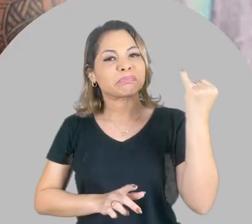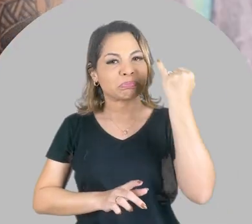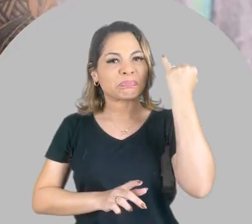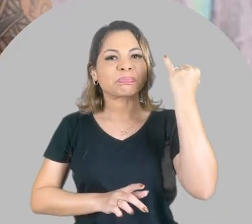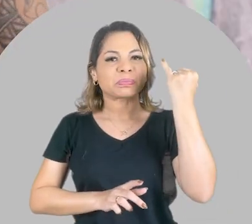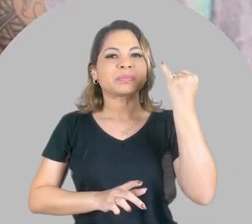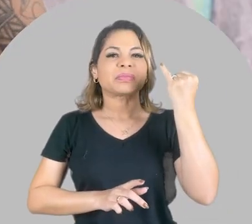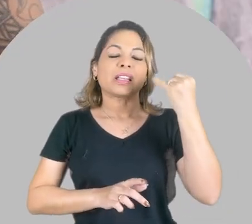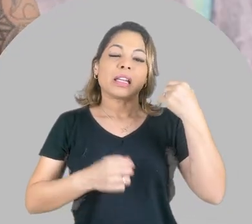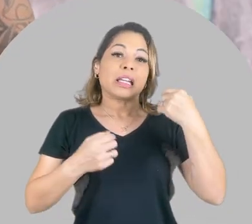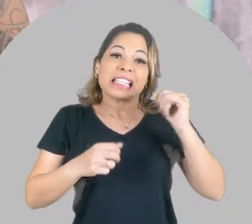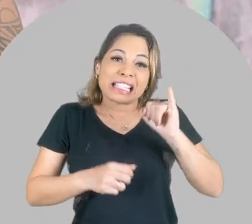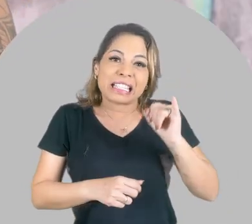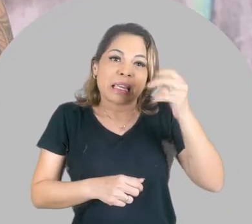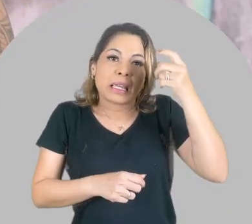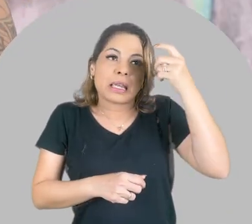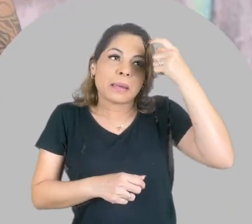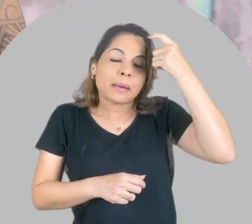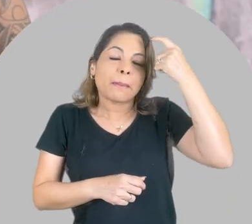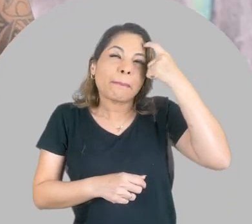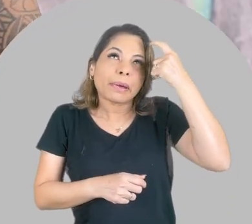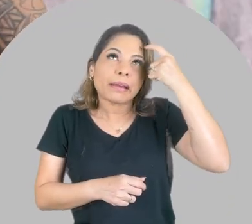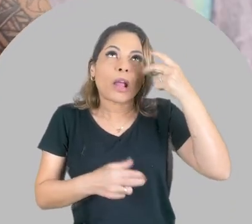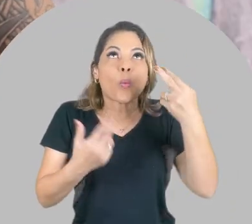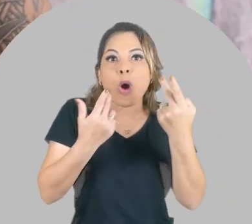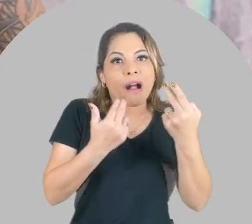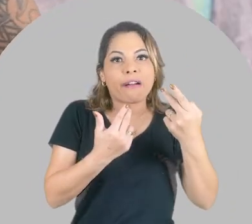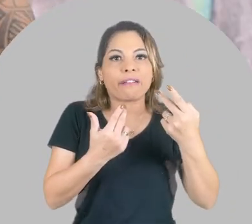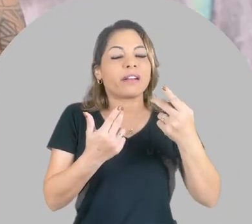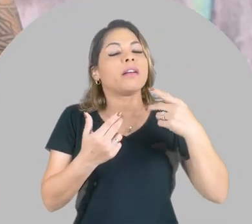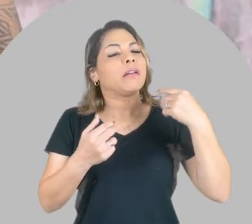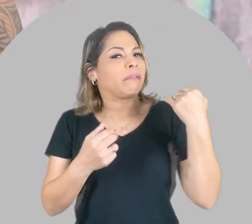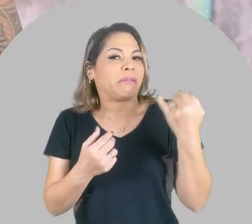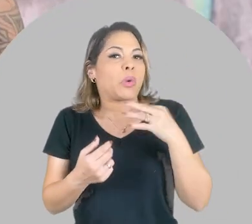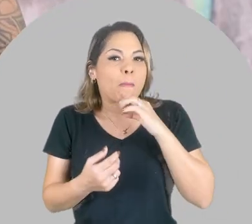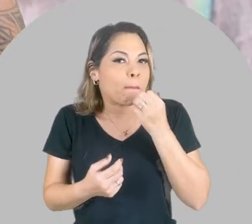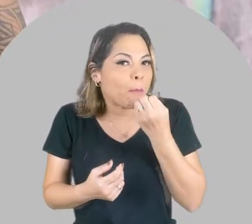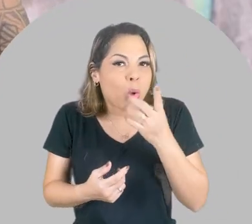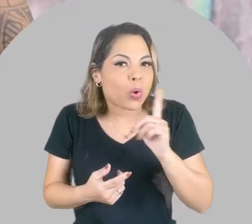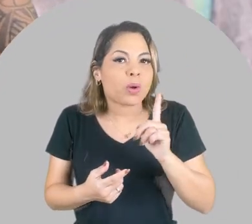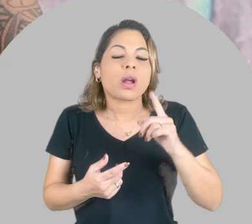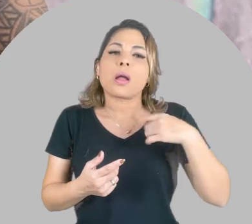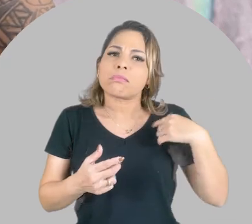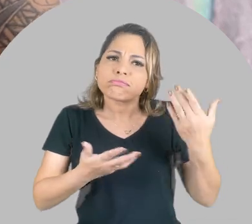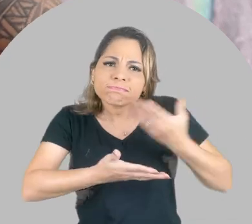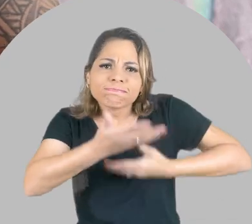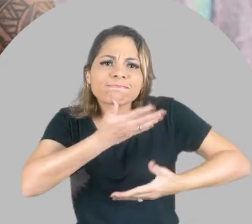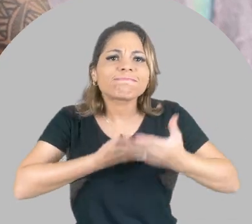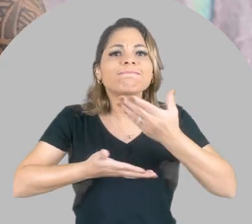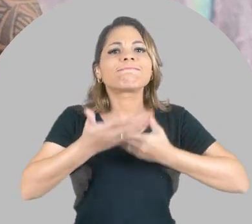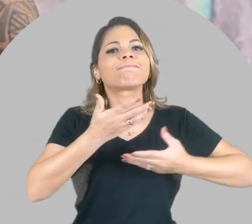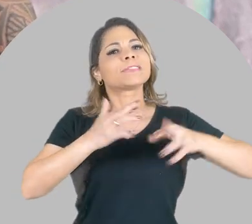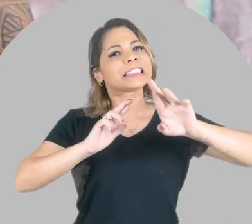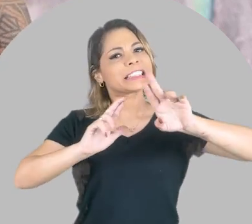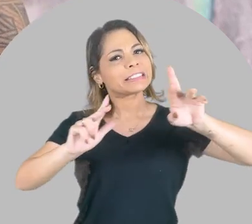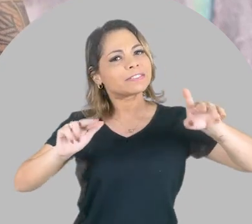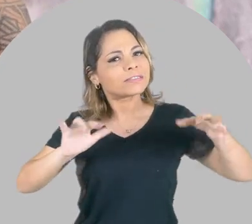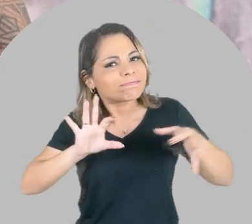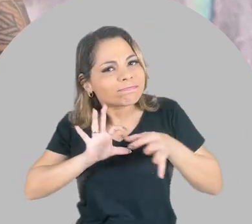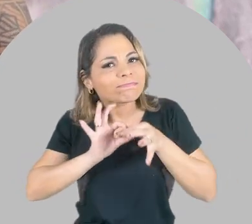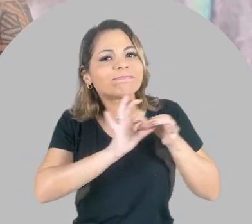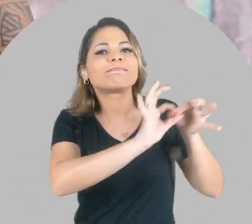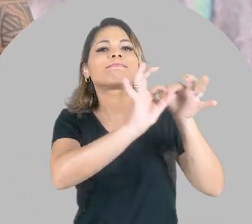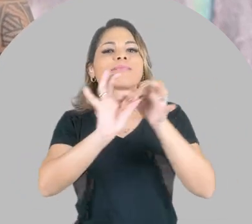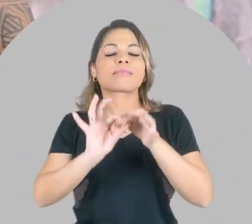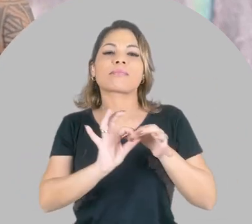isso é que é legal, inclusive, porque se a gente pensasse igual era fascismo, então a gente pensa coisas diferentes, a gente tem divergências, mas a gente consegue se correlacionar com